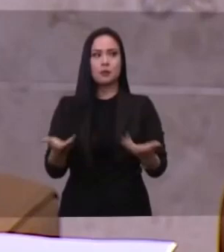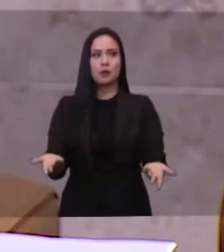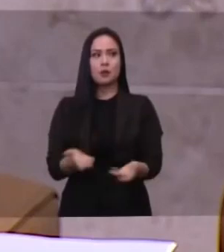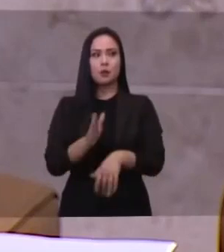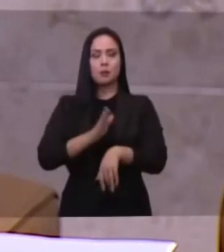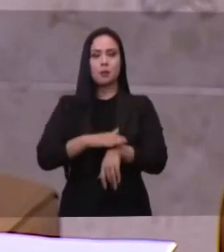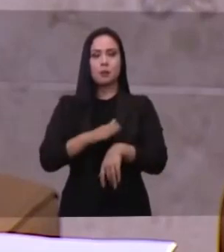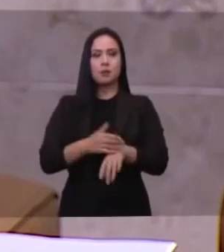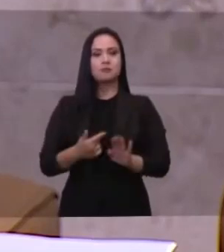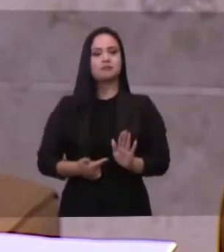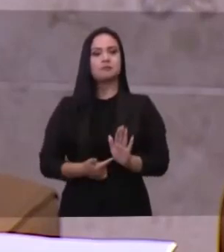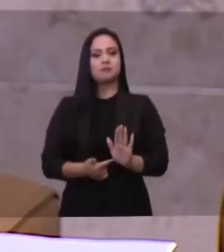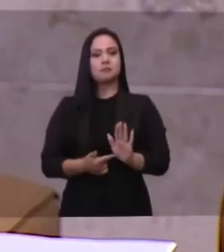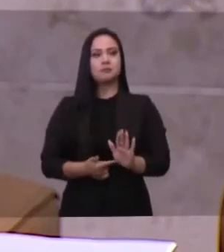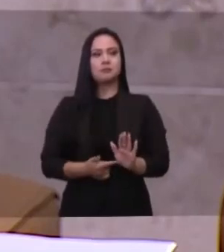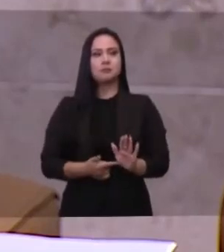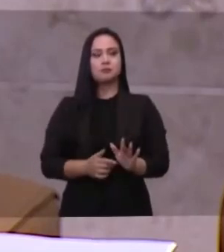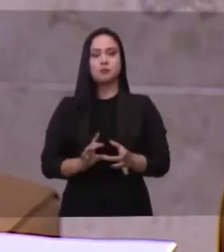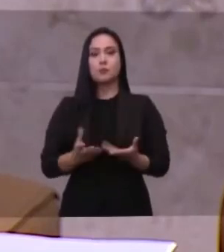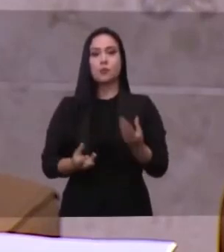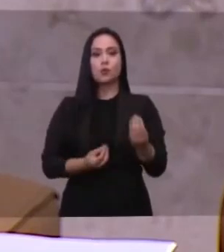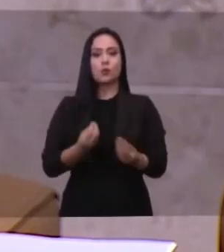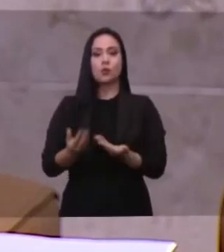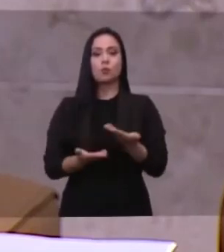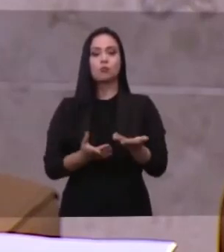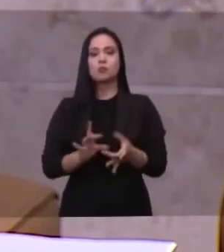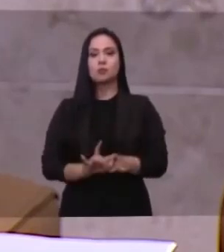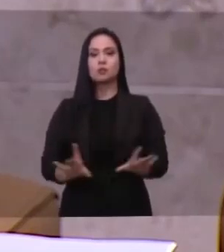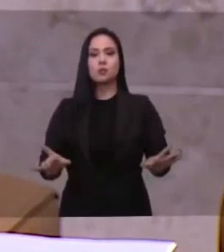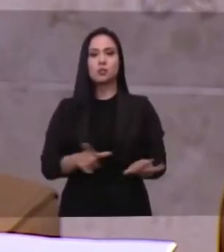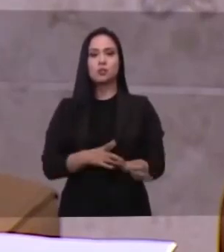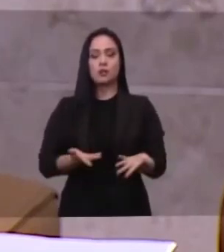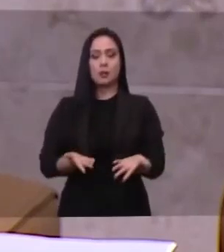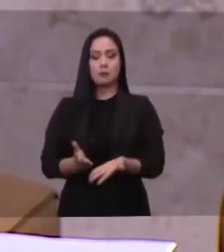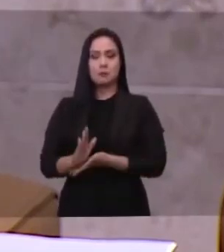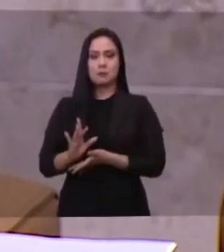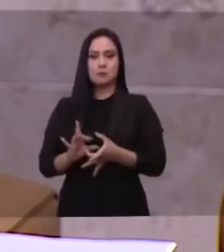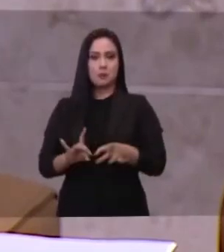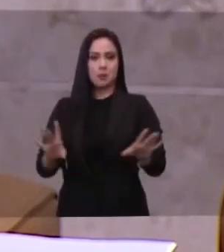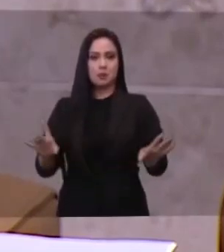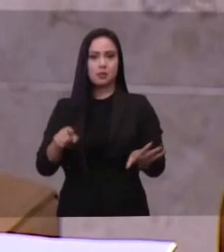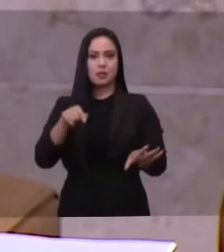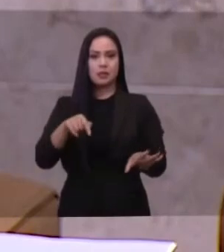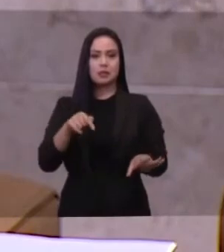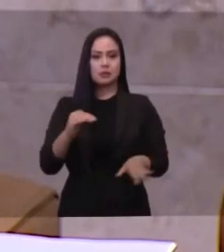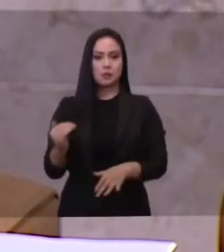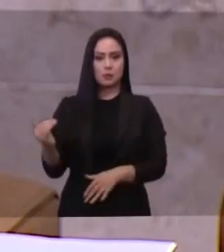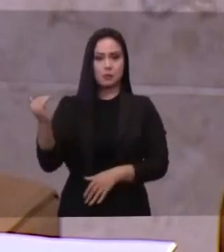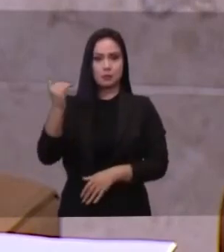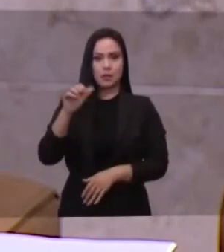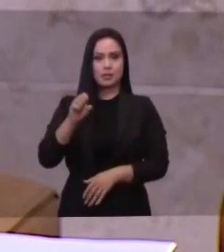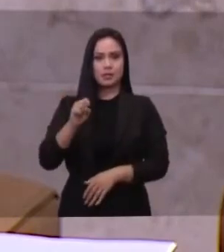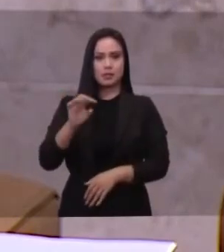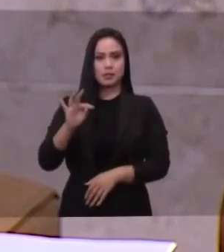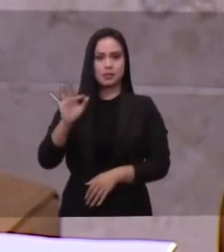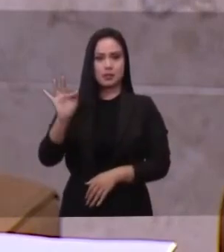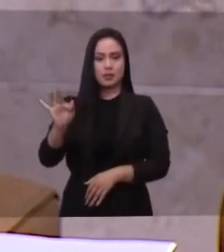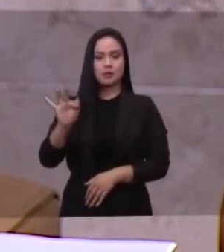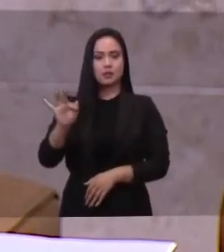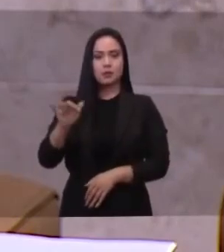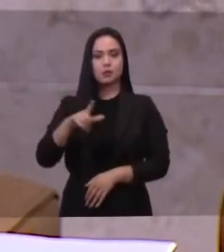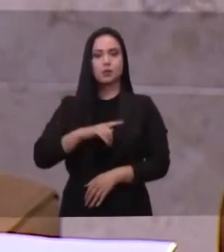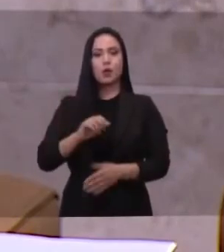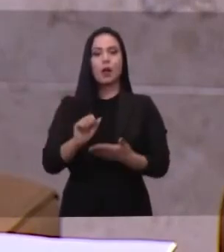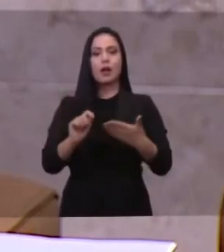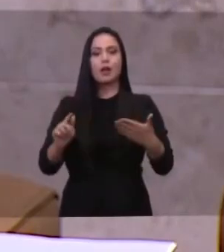ora em consideração. Como sei disso, em relação à arbitragem, esta Suprema Corte, no bojo do